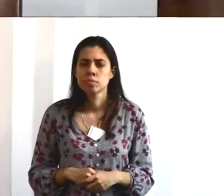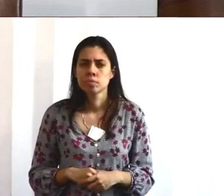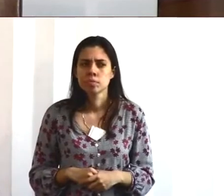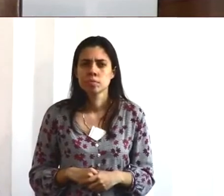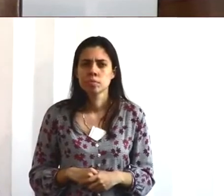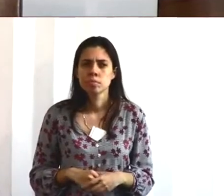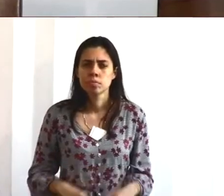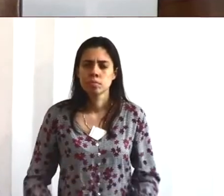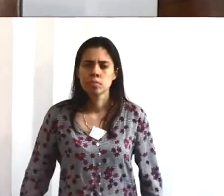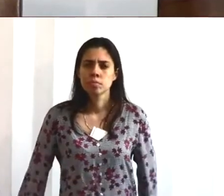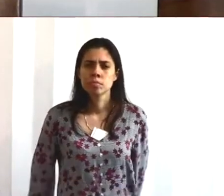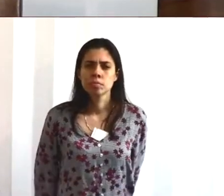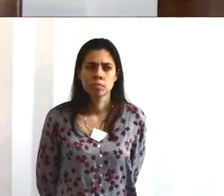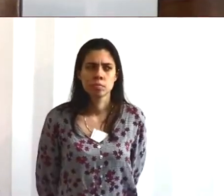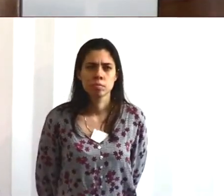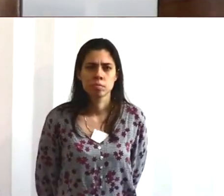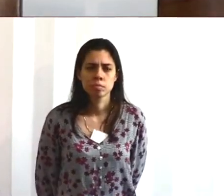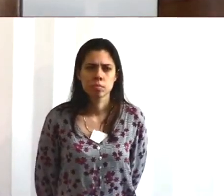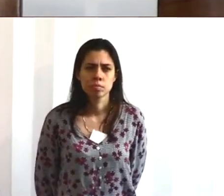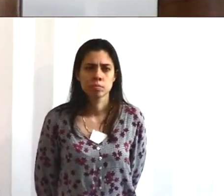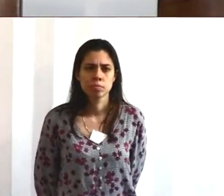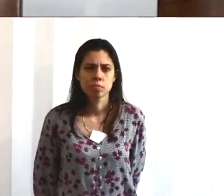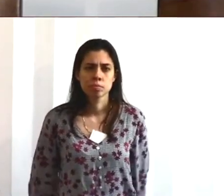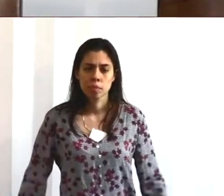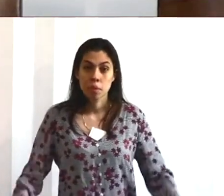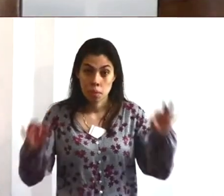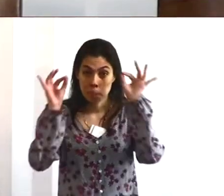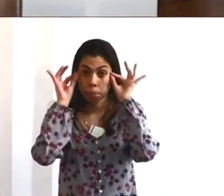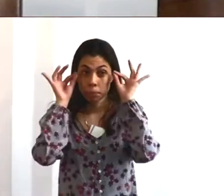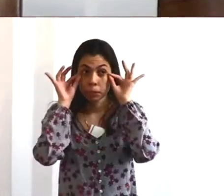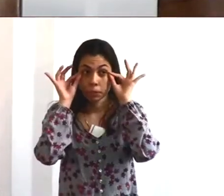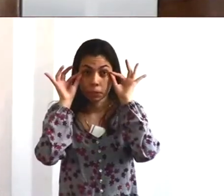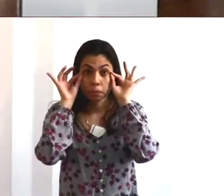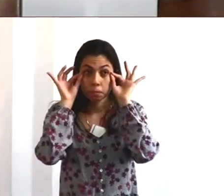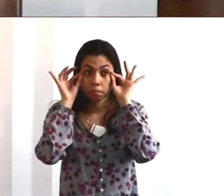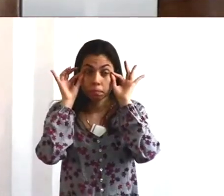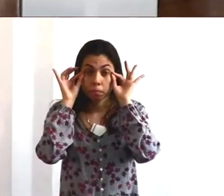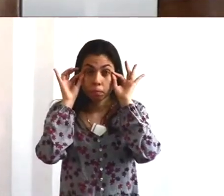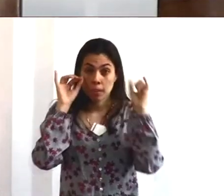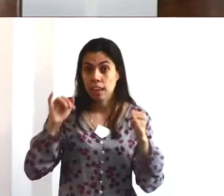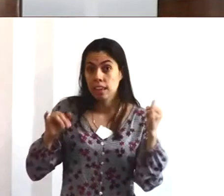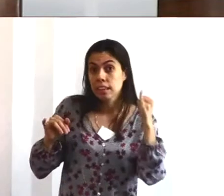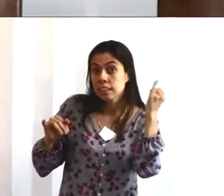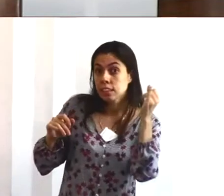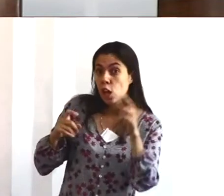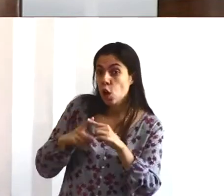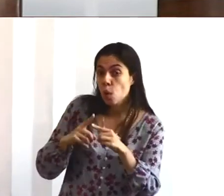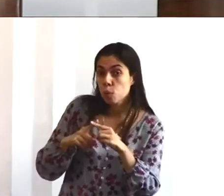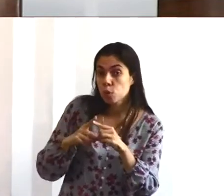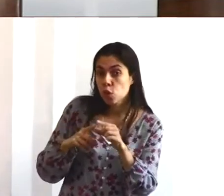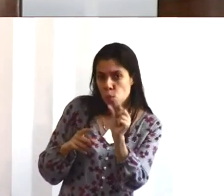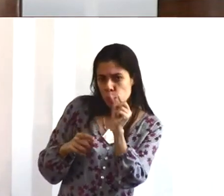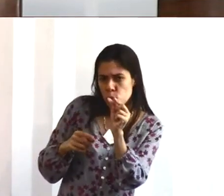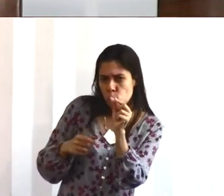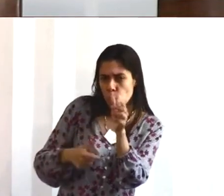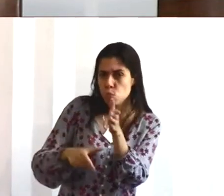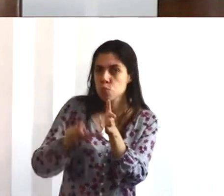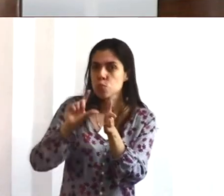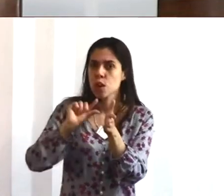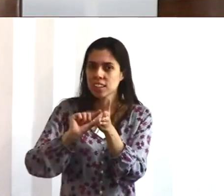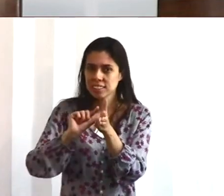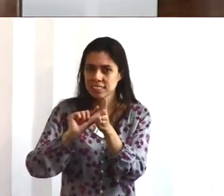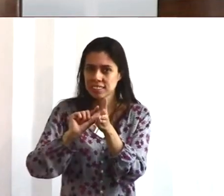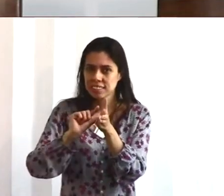de tormentas, das águas que se levantam para destruir os locais, as